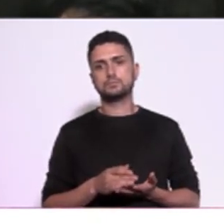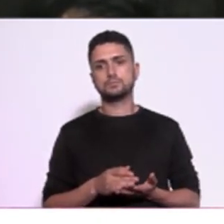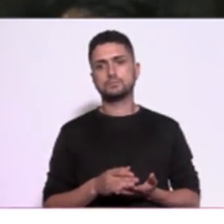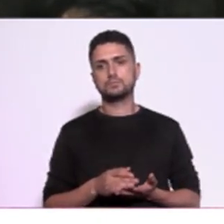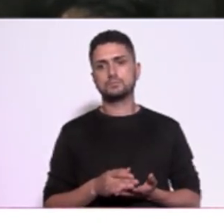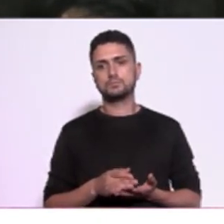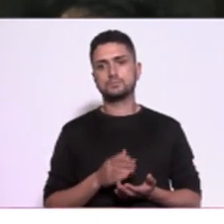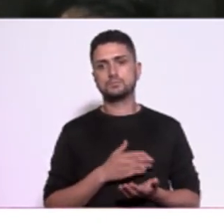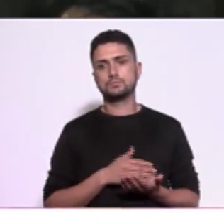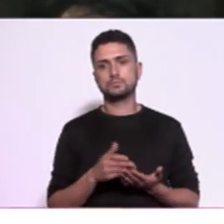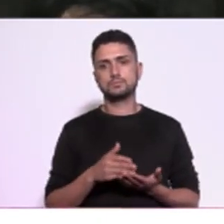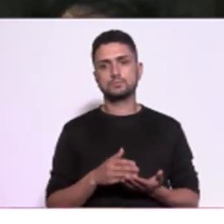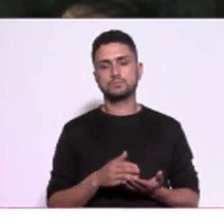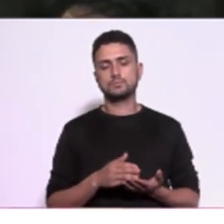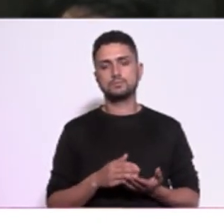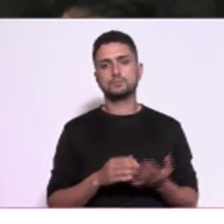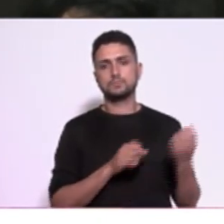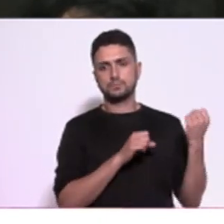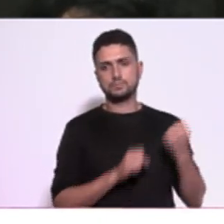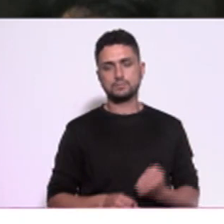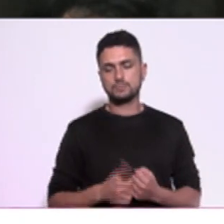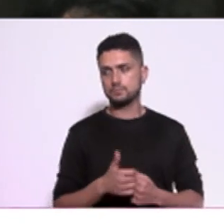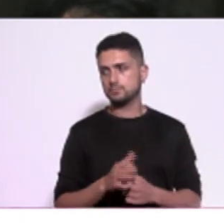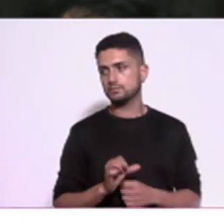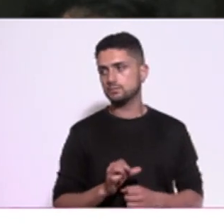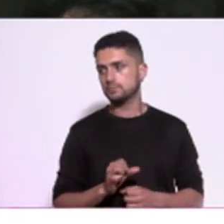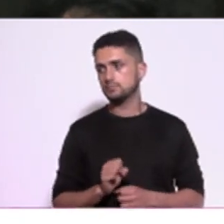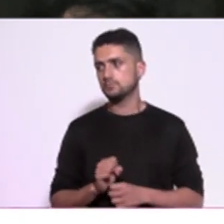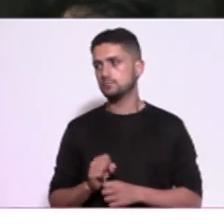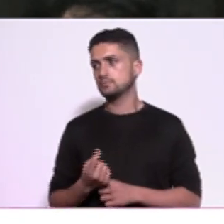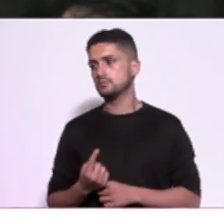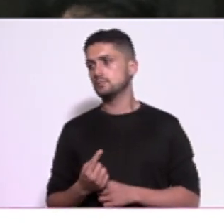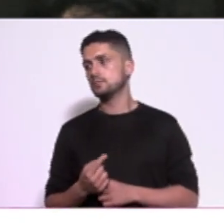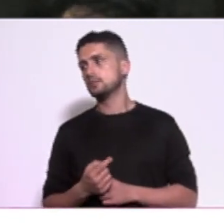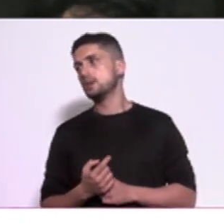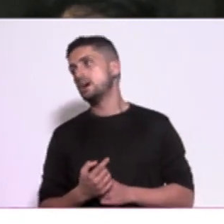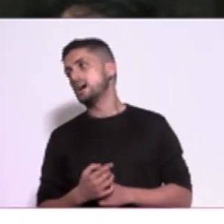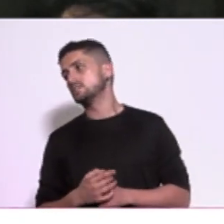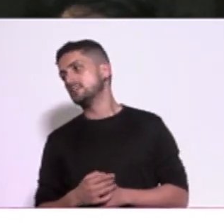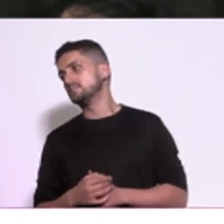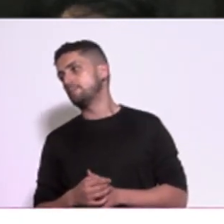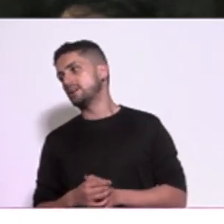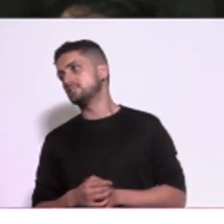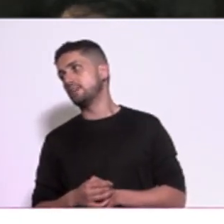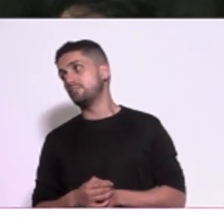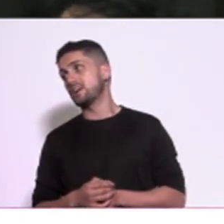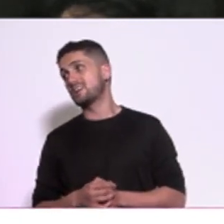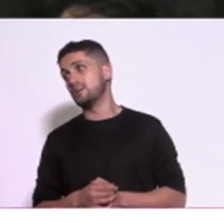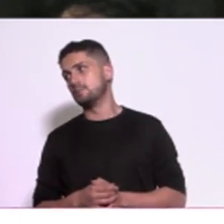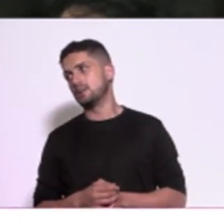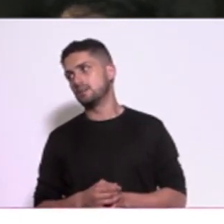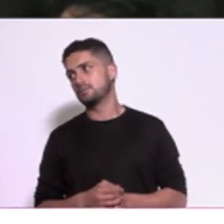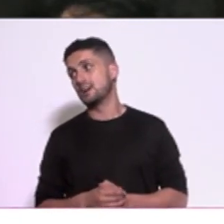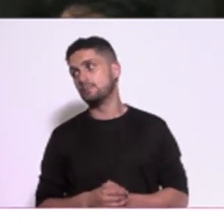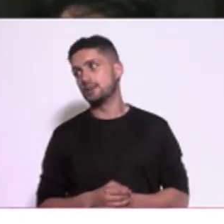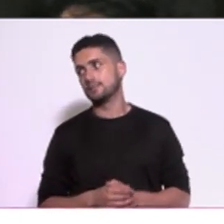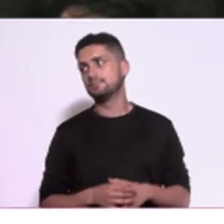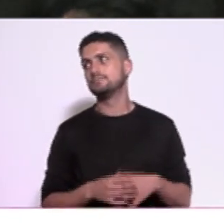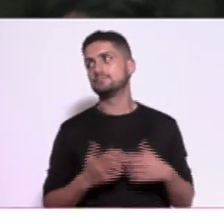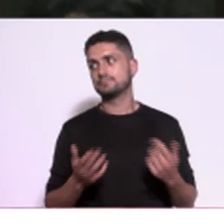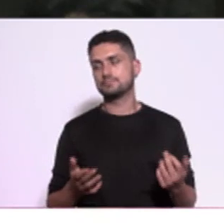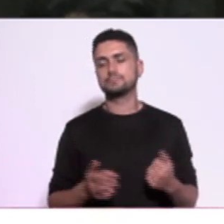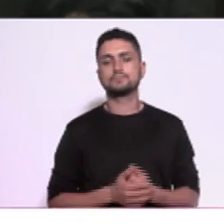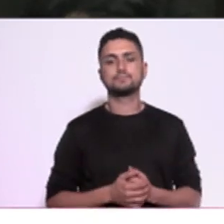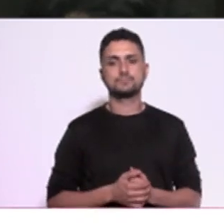1891. O fenômeno do patrimônio, e eu aqui olho para o meu colega e amigo Manuel Vieira, o fenômeno do patrimônio também